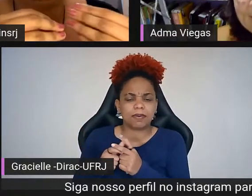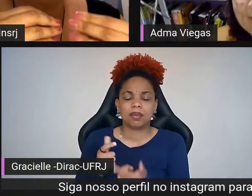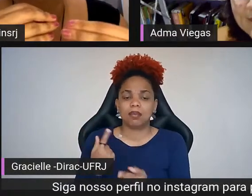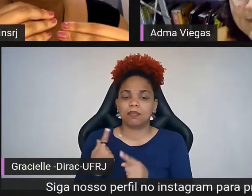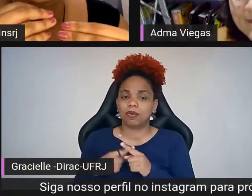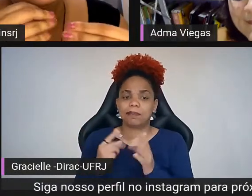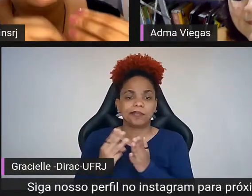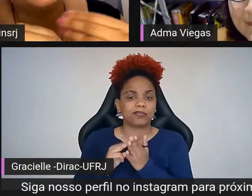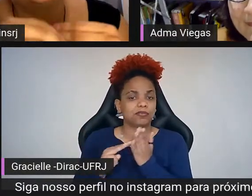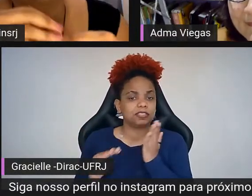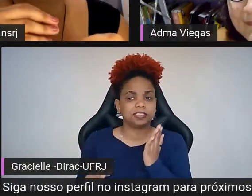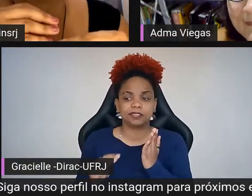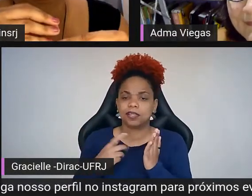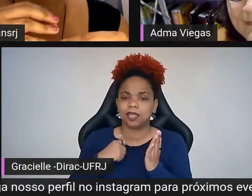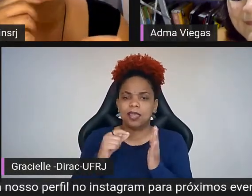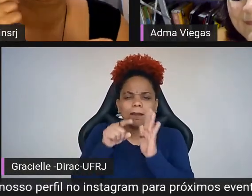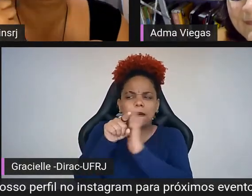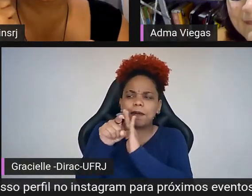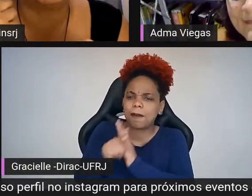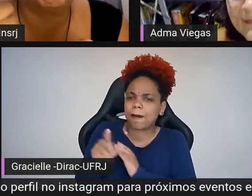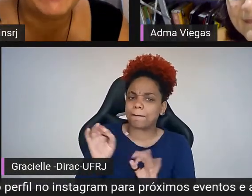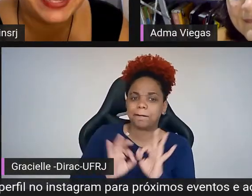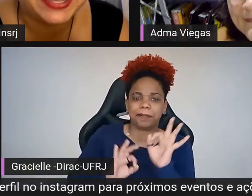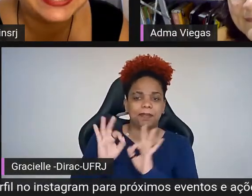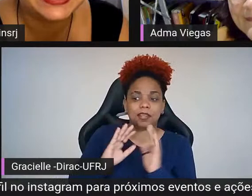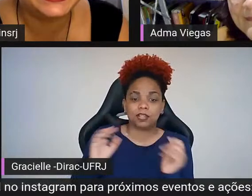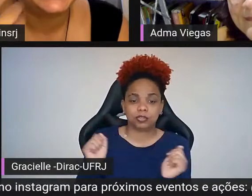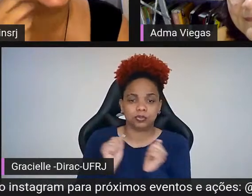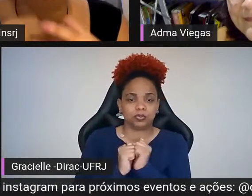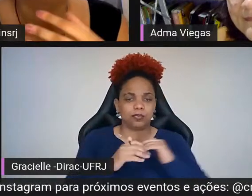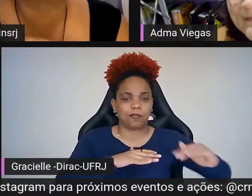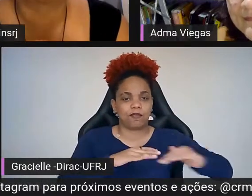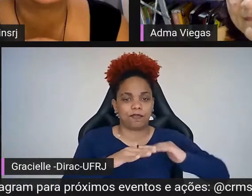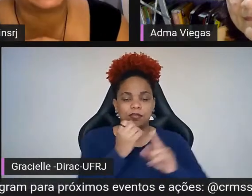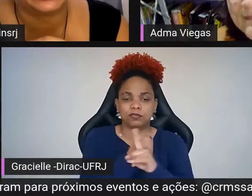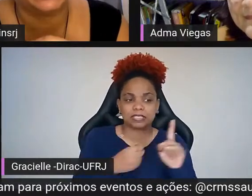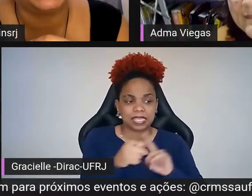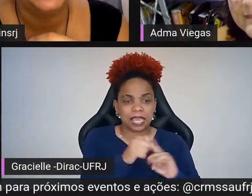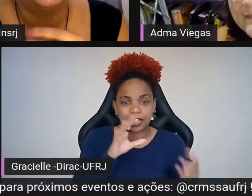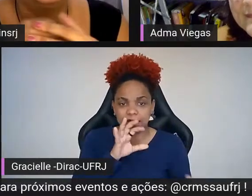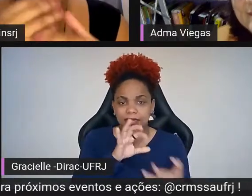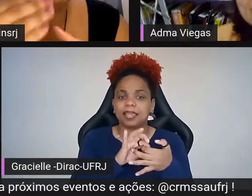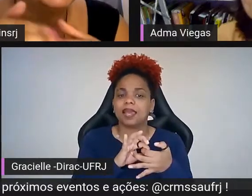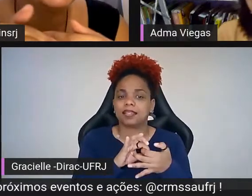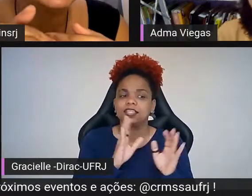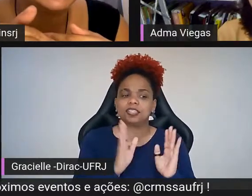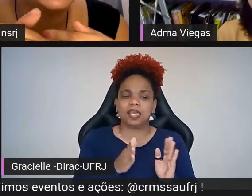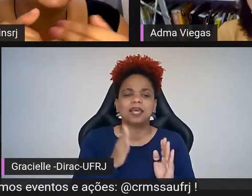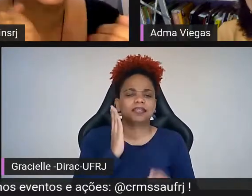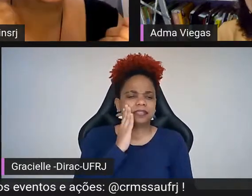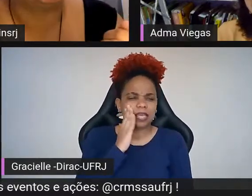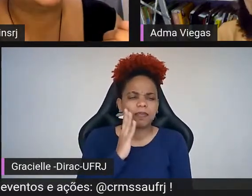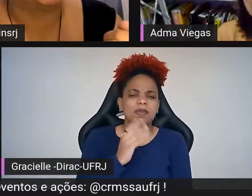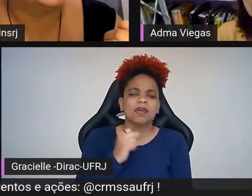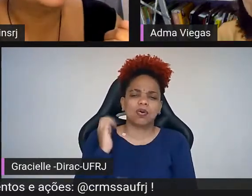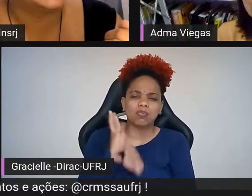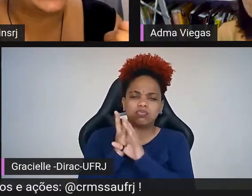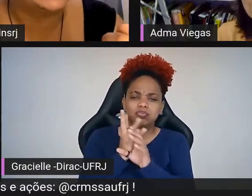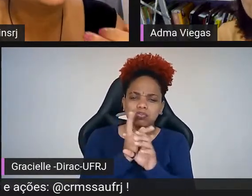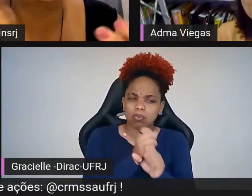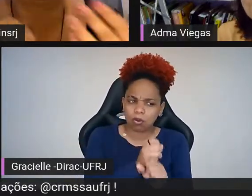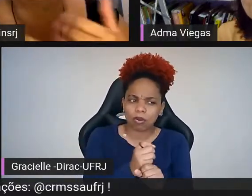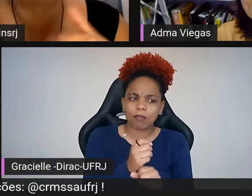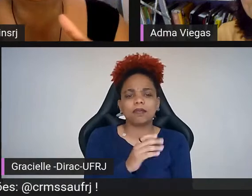não foi construída junto com os movimentos sociais que já fazem essa mensuração. Os movimentos sociais, diante do